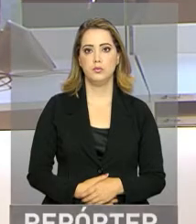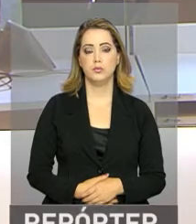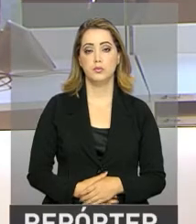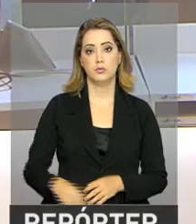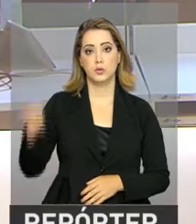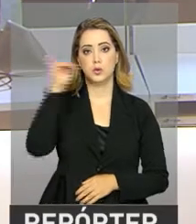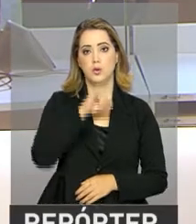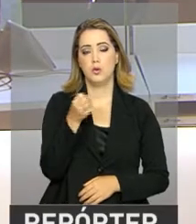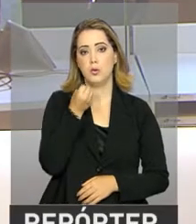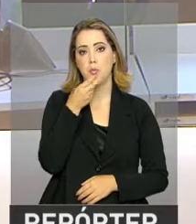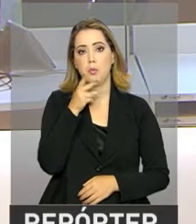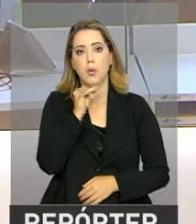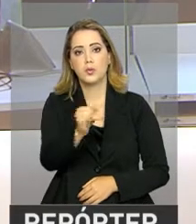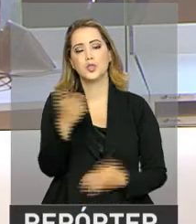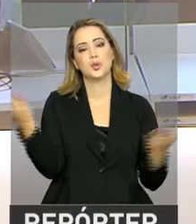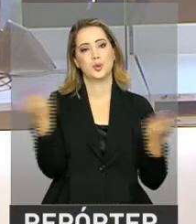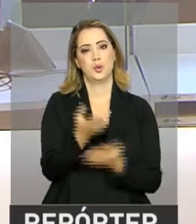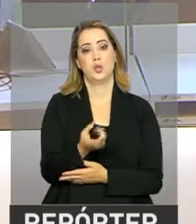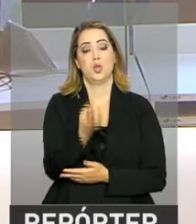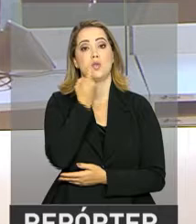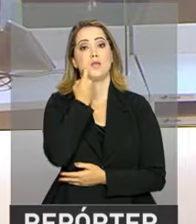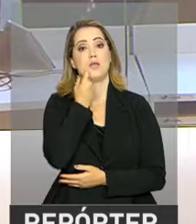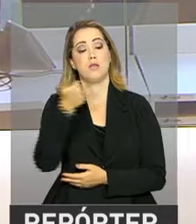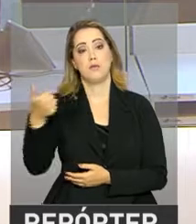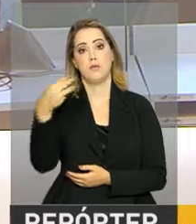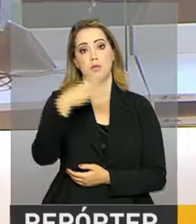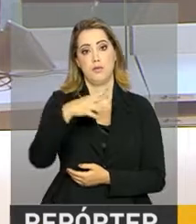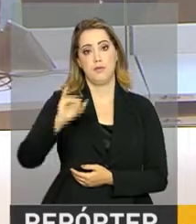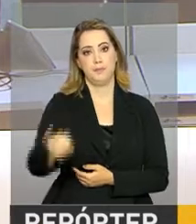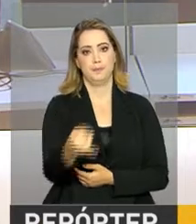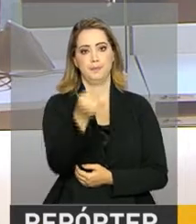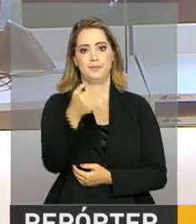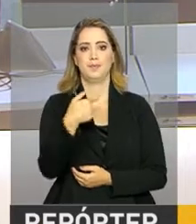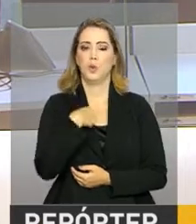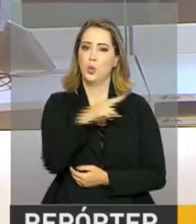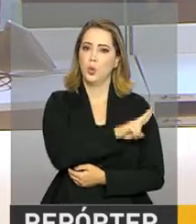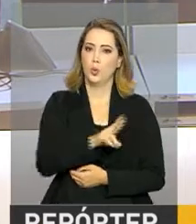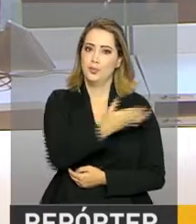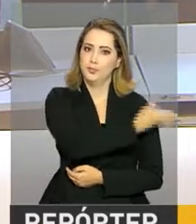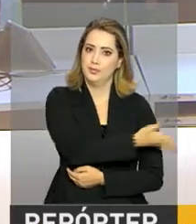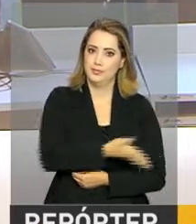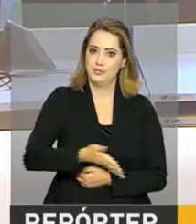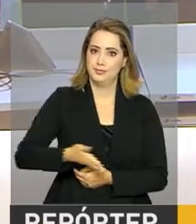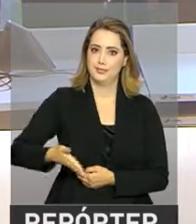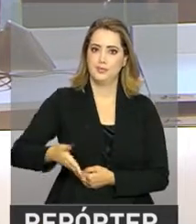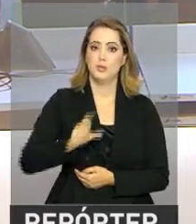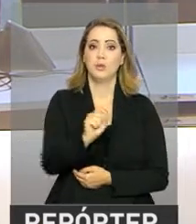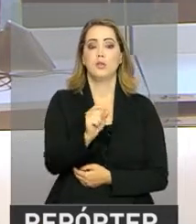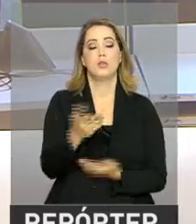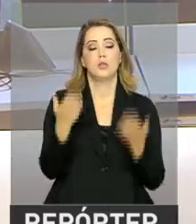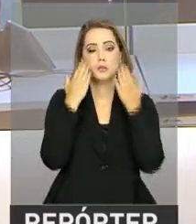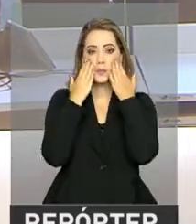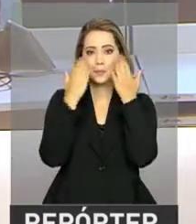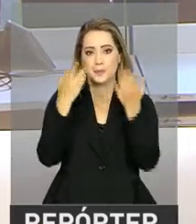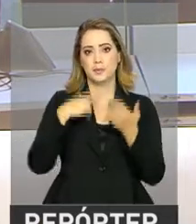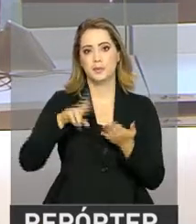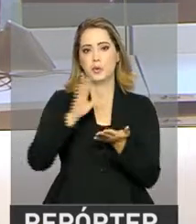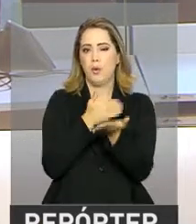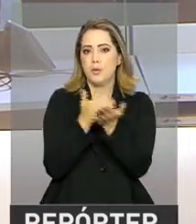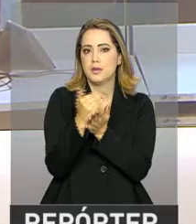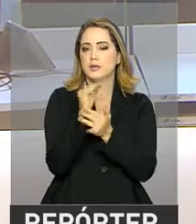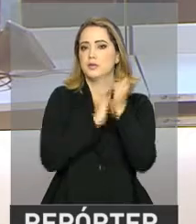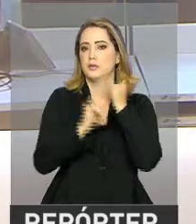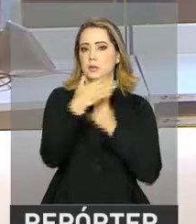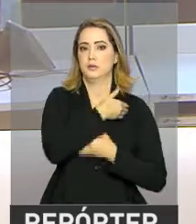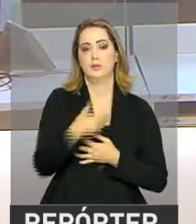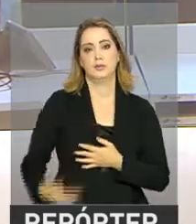Olá, bom dia para você. Hoje é sexta-feira, 13 de janeiro. Eu sou Renata Corsini e o repórter NBR começa agora com as